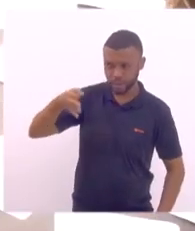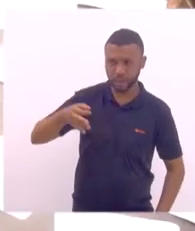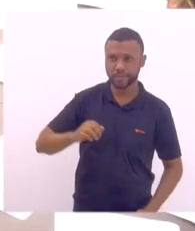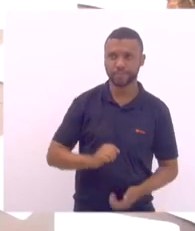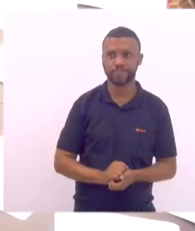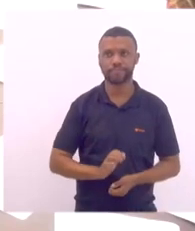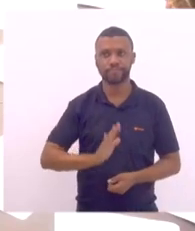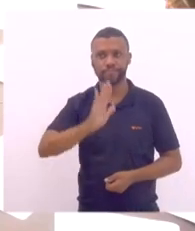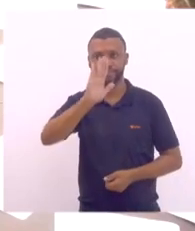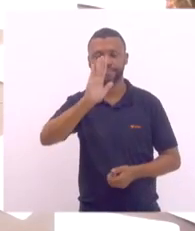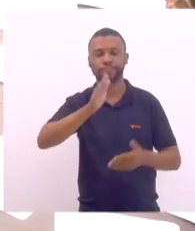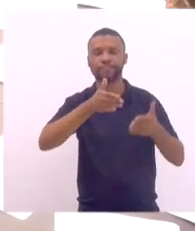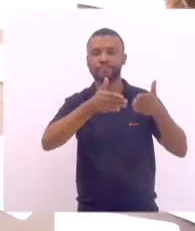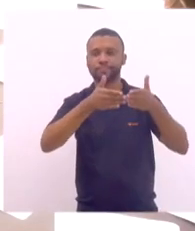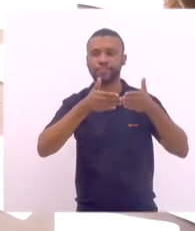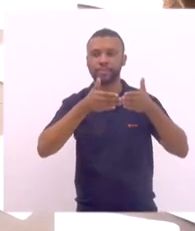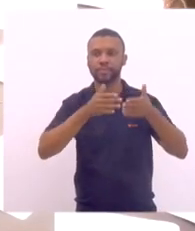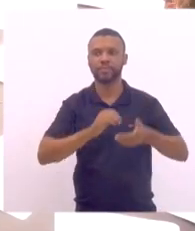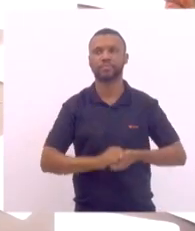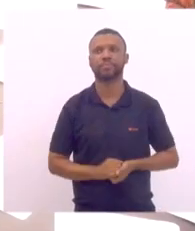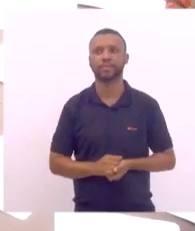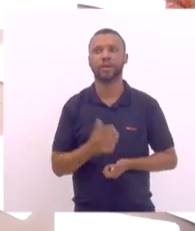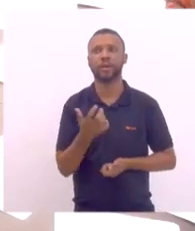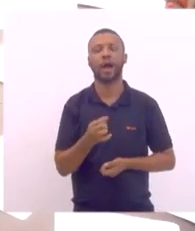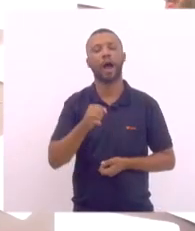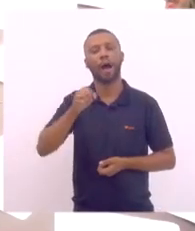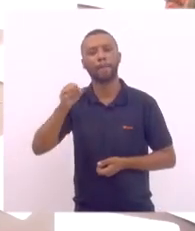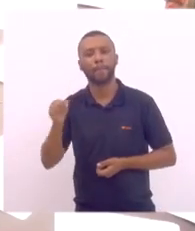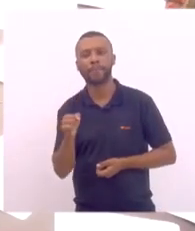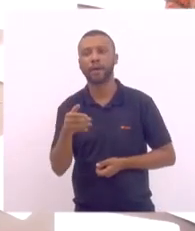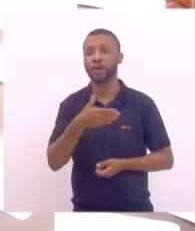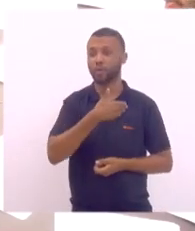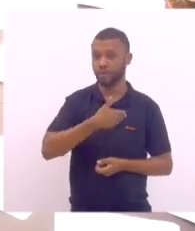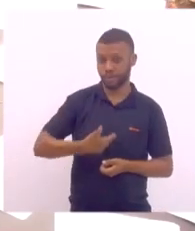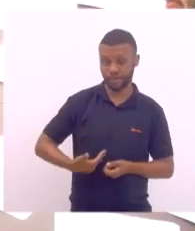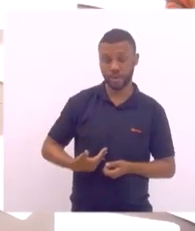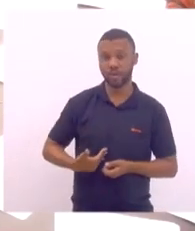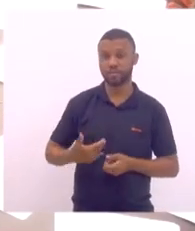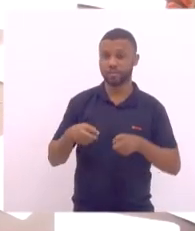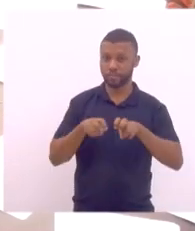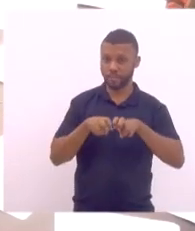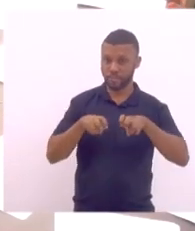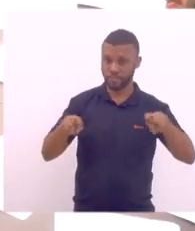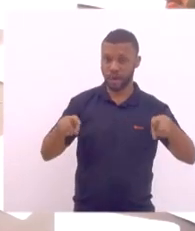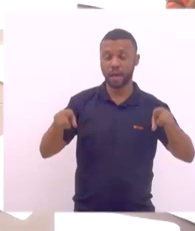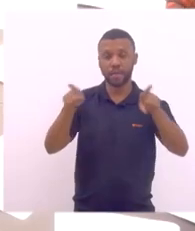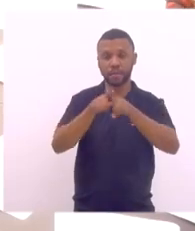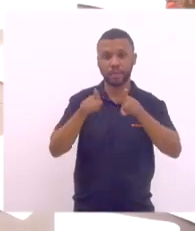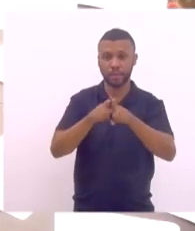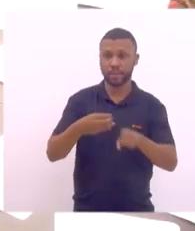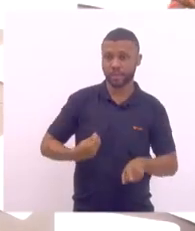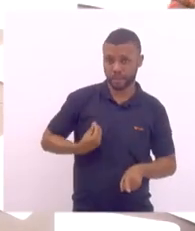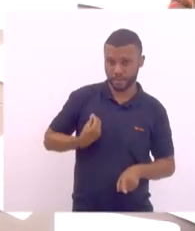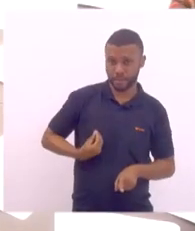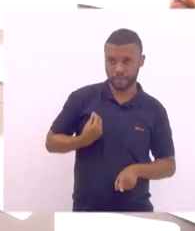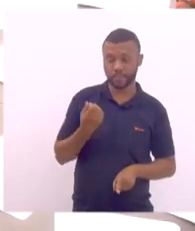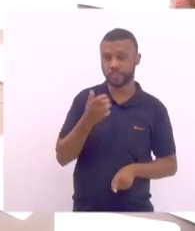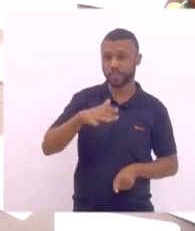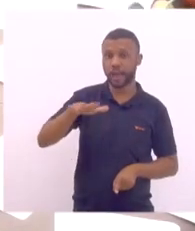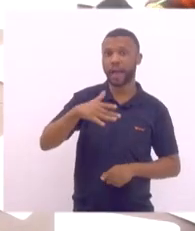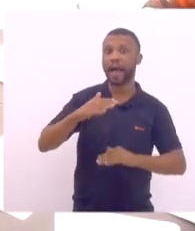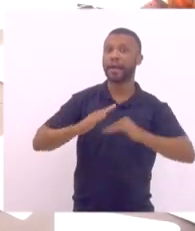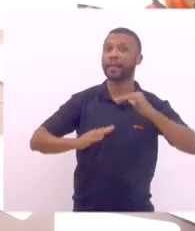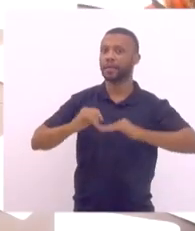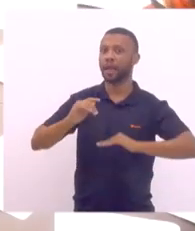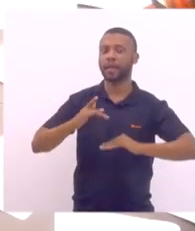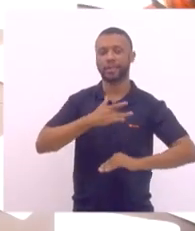Presidente, dá licença. Aproveitar, então, que o governo também está aqui. O pessoal da área da saúde